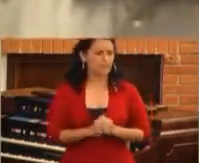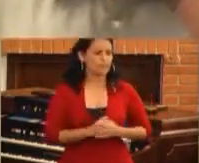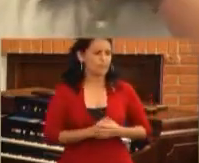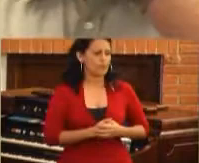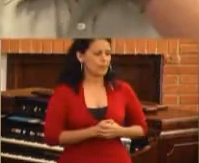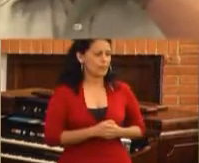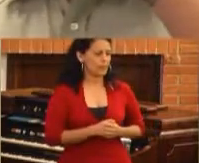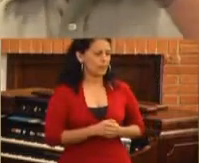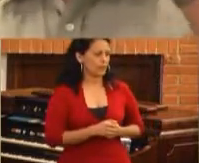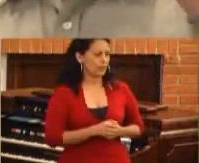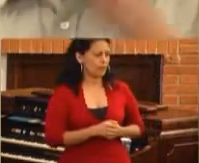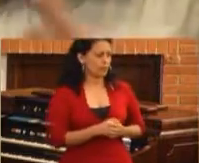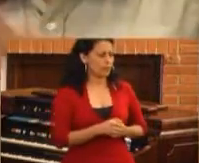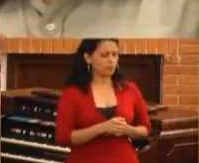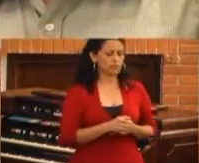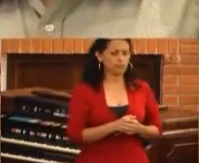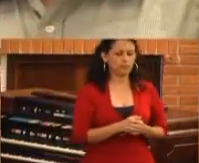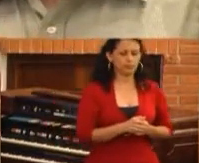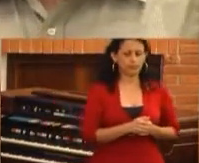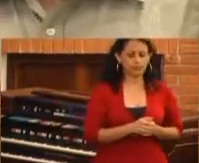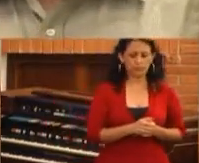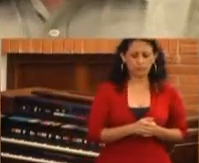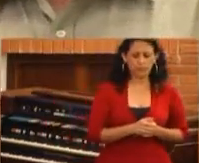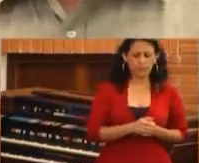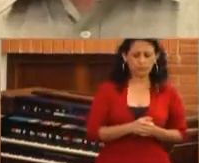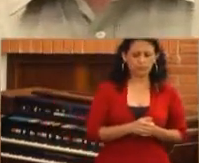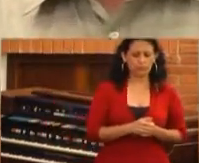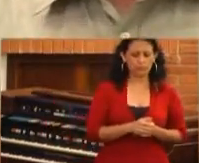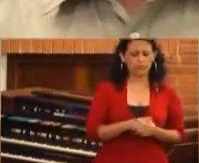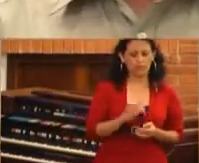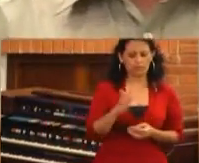Isso aconteceu há mais ou menos 30 anos.